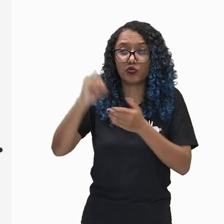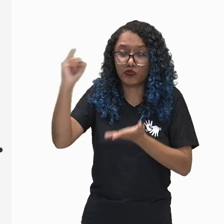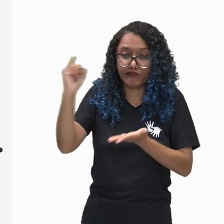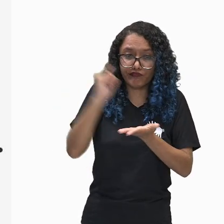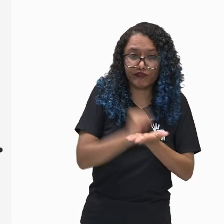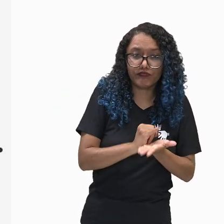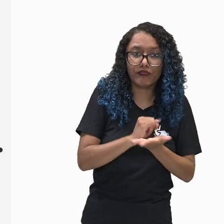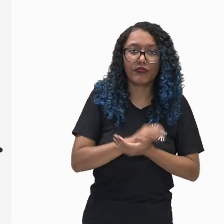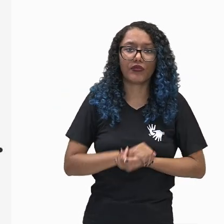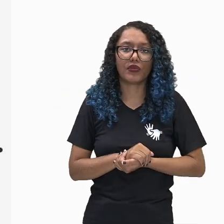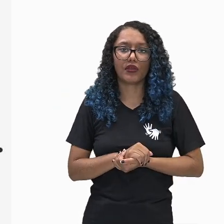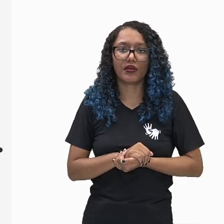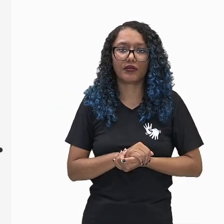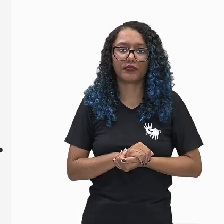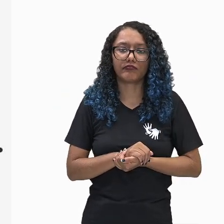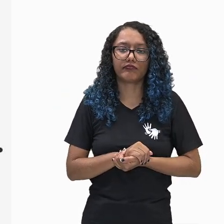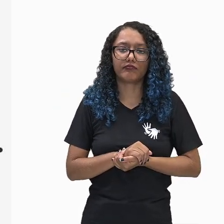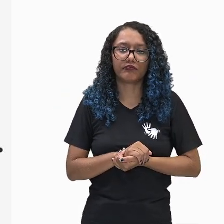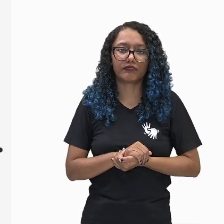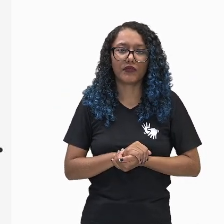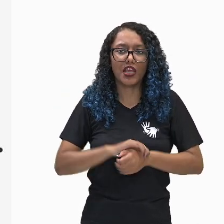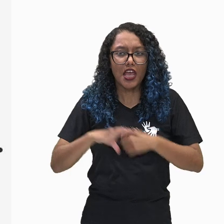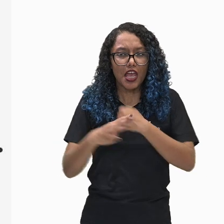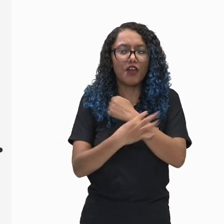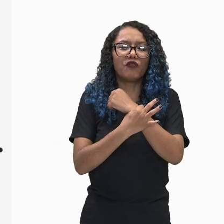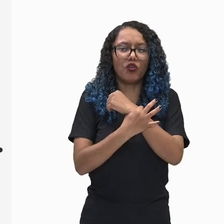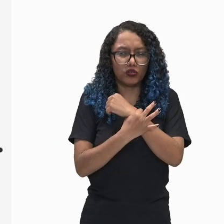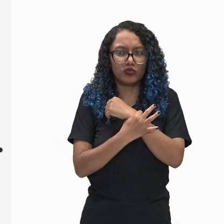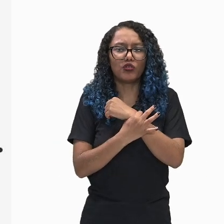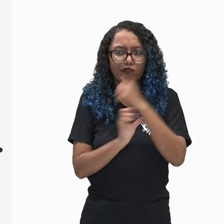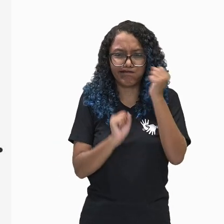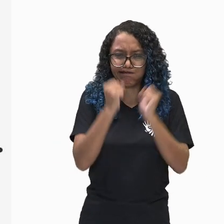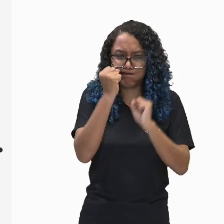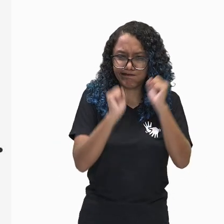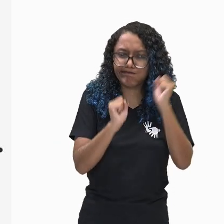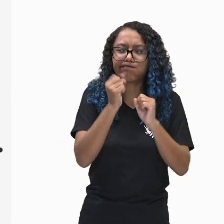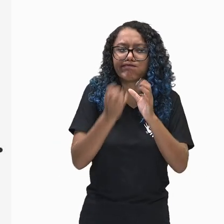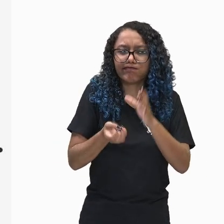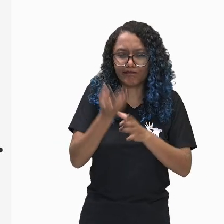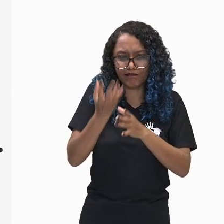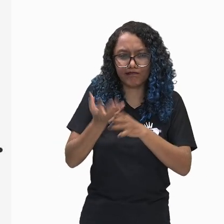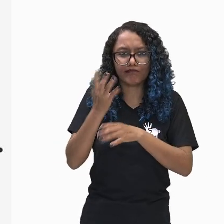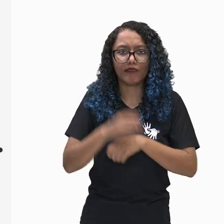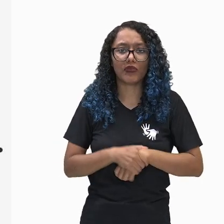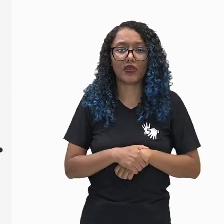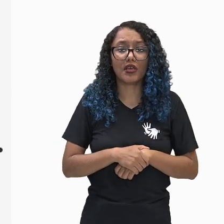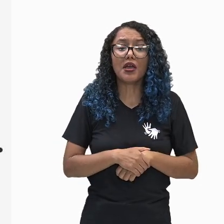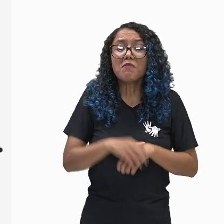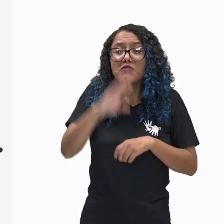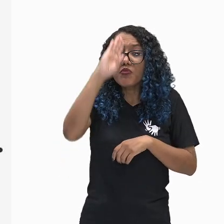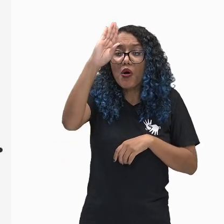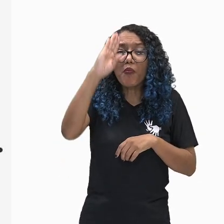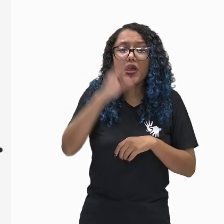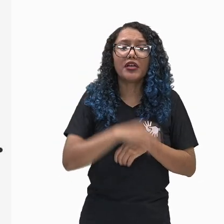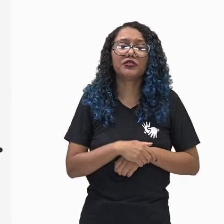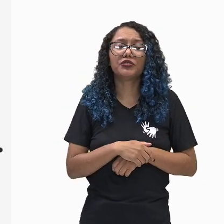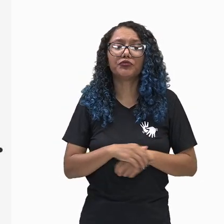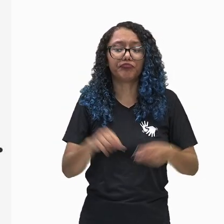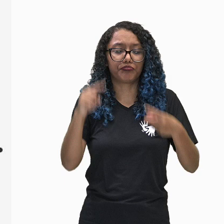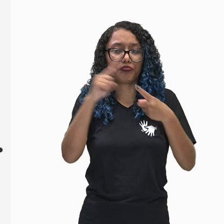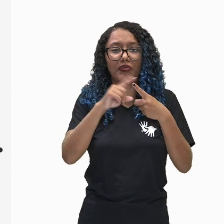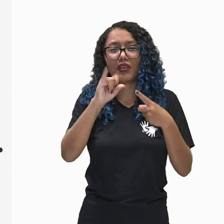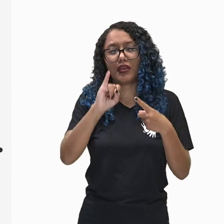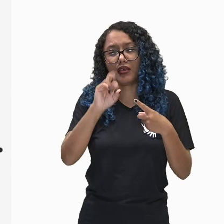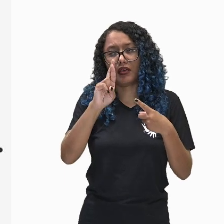de indústrias. O principal exemplo coube a Irineu Evangelista de Souza, o Barão de Mauá, tá, gente?